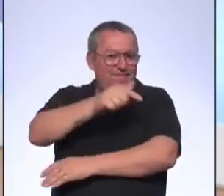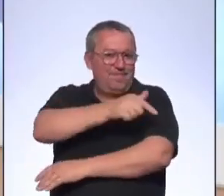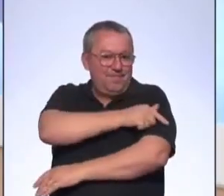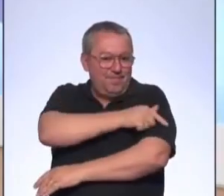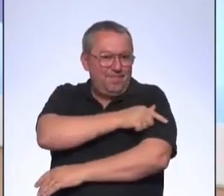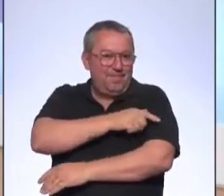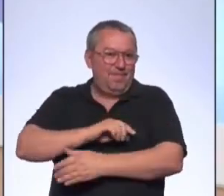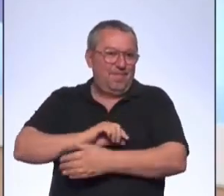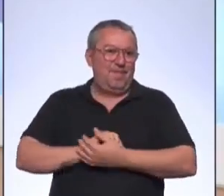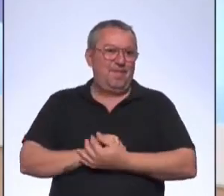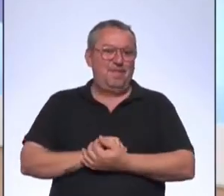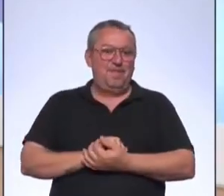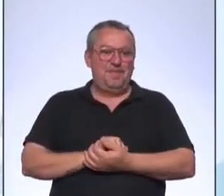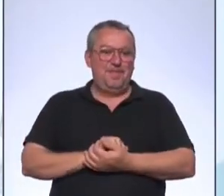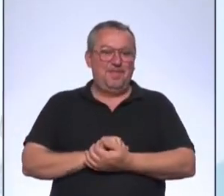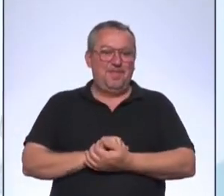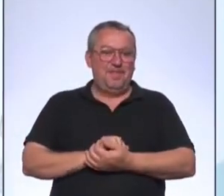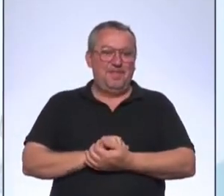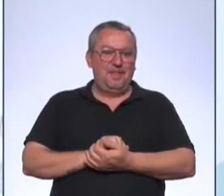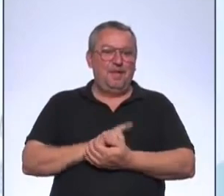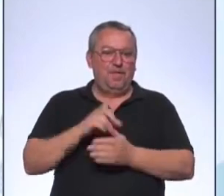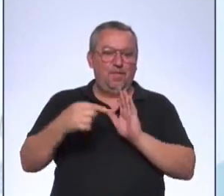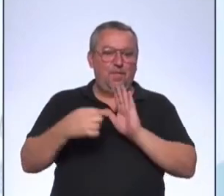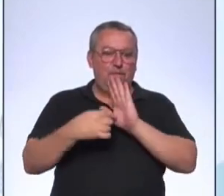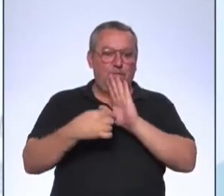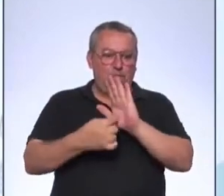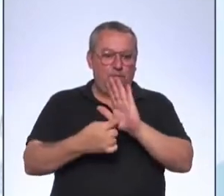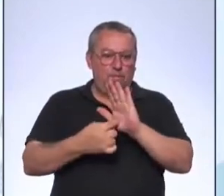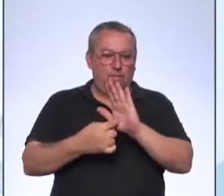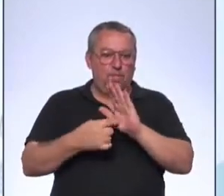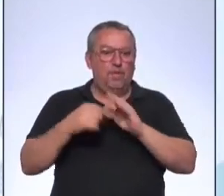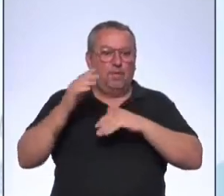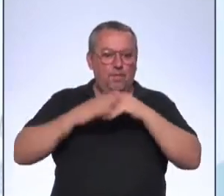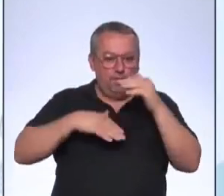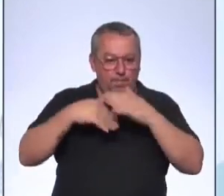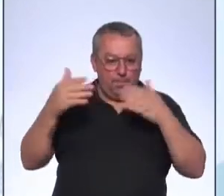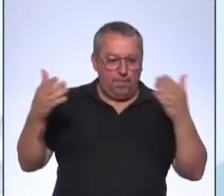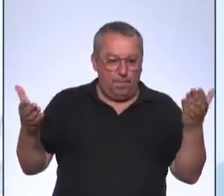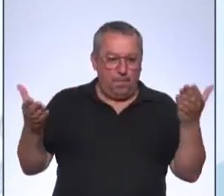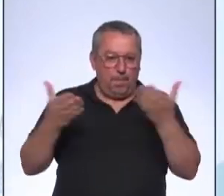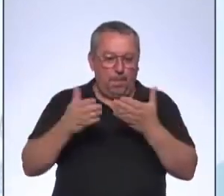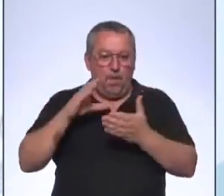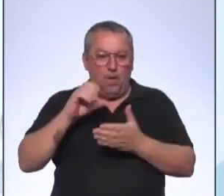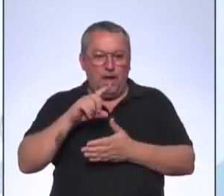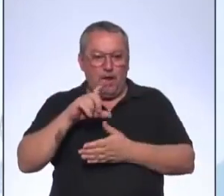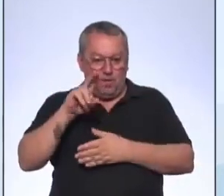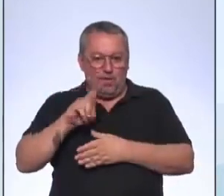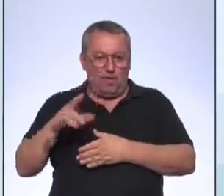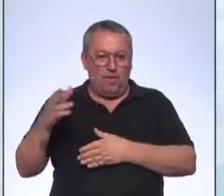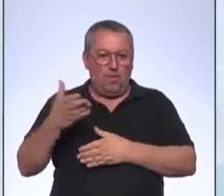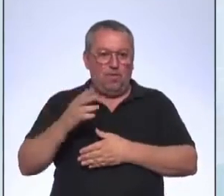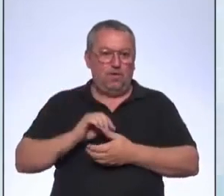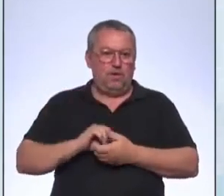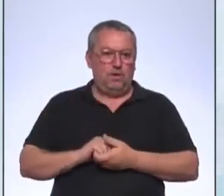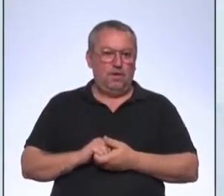uma aula de História, professor Carlos. Vou colocar para vocês a habilidade que o professor Carlos vai utilizar hoje.